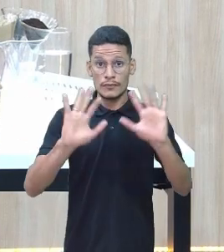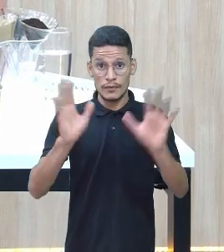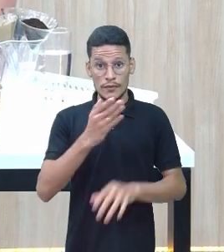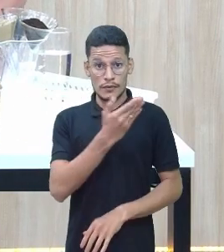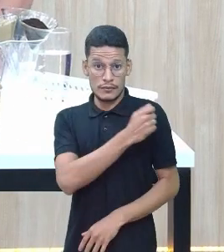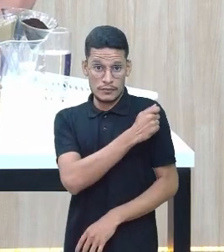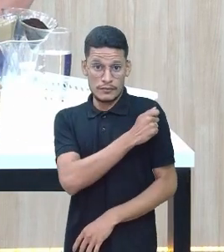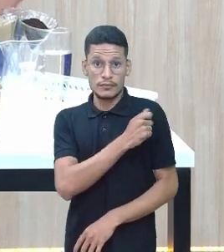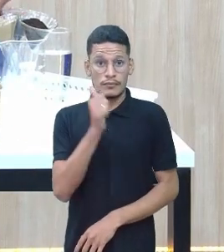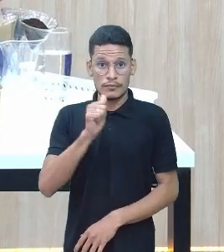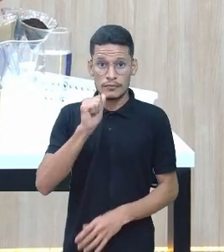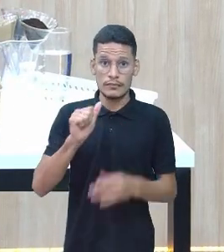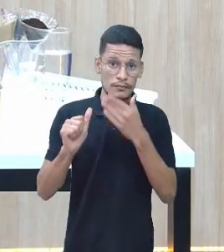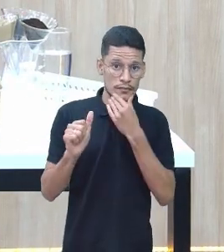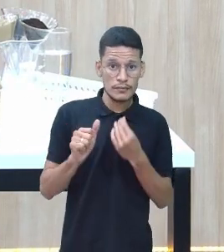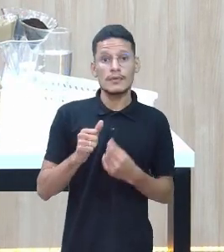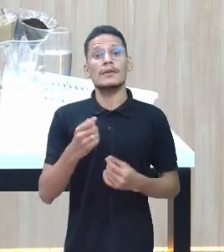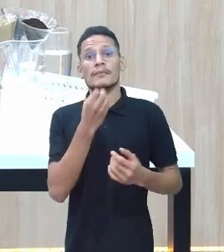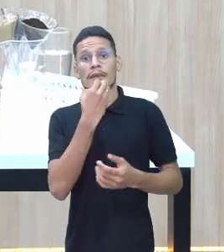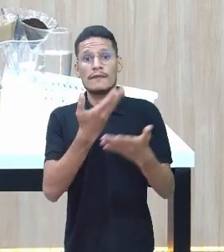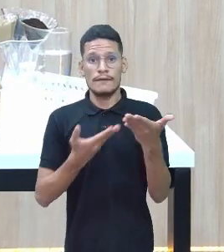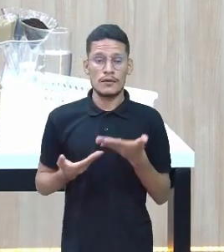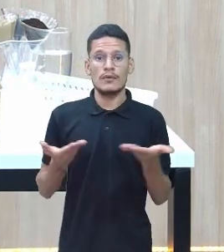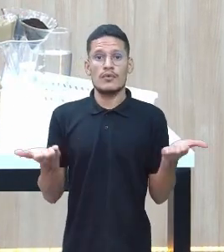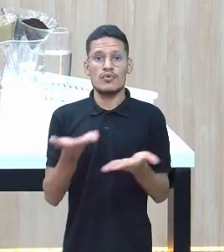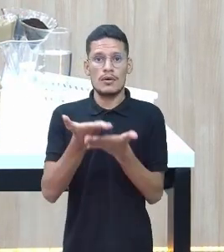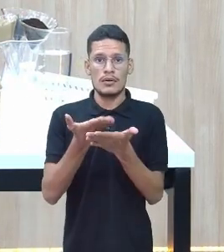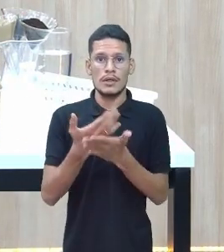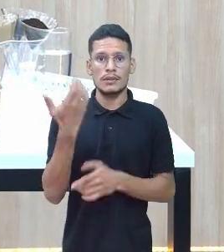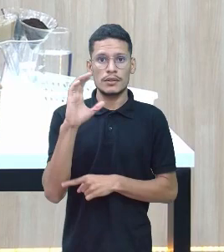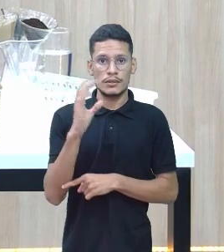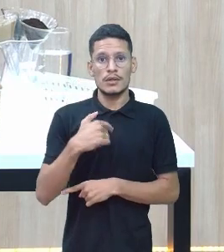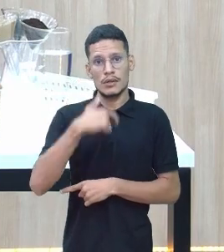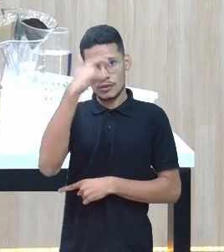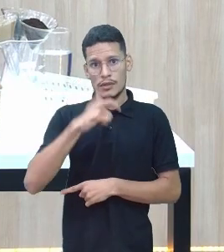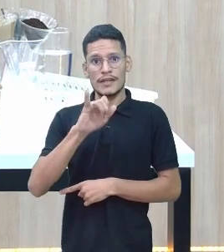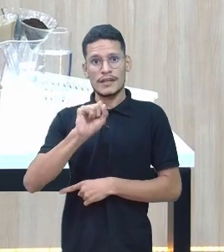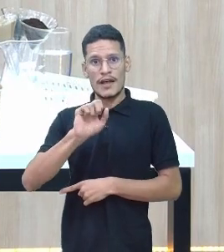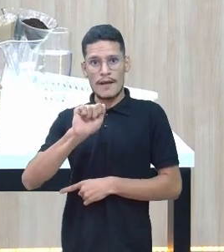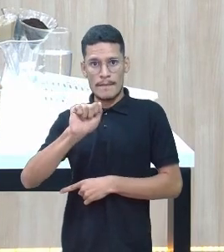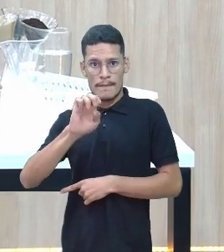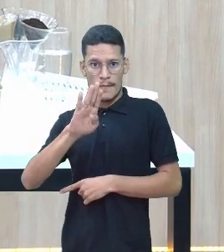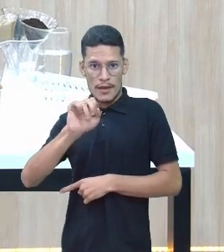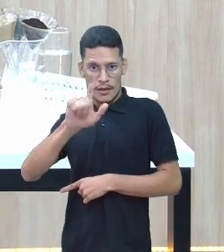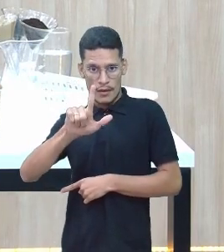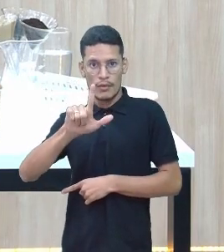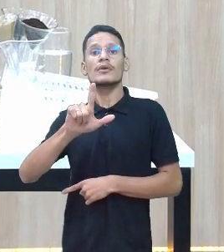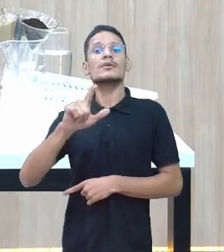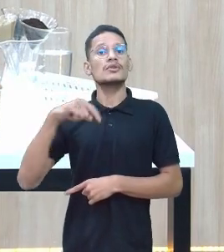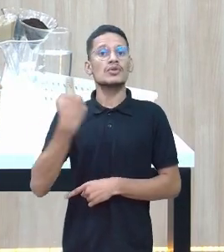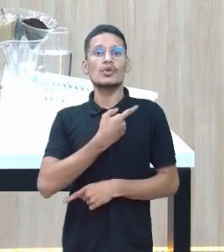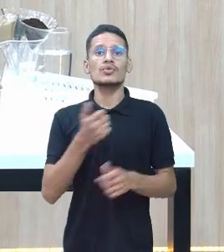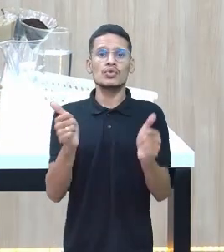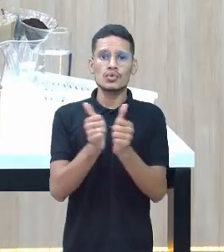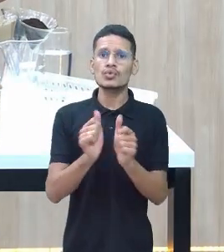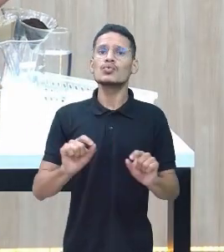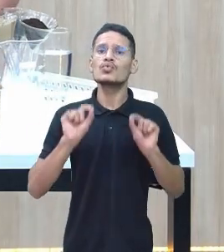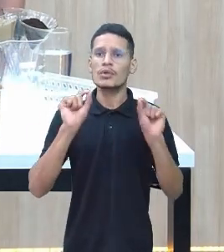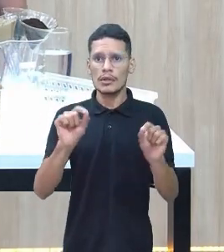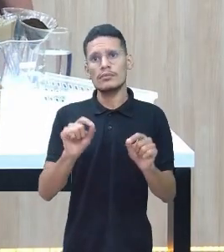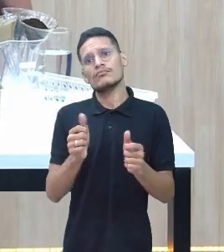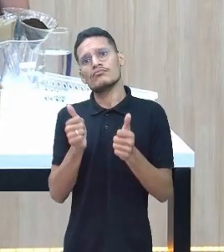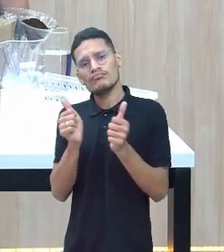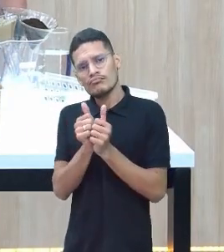Olá, alunos e alunas, bem-vindos a mais uma aula de ciência. Eu sou a professora Isabel e vamos juntos caminhar